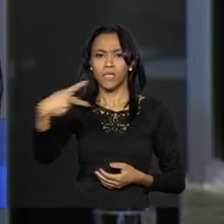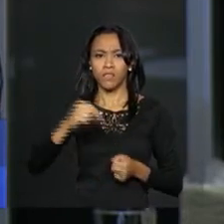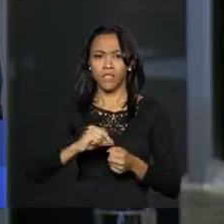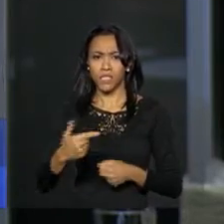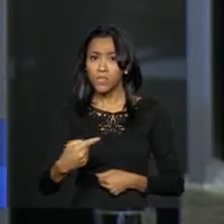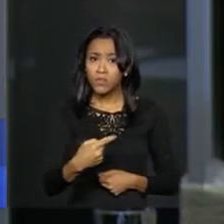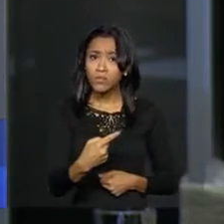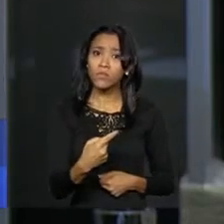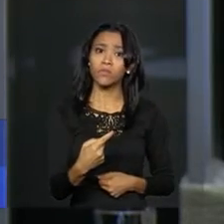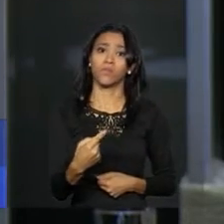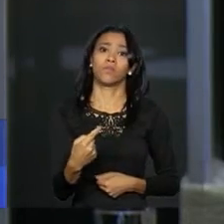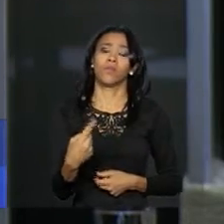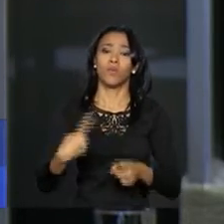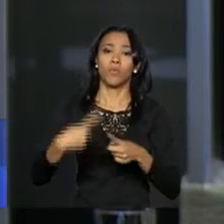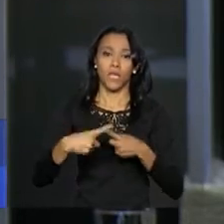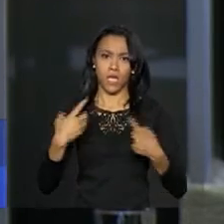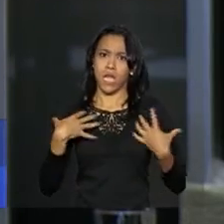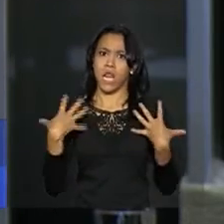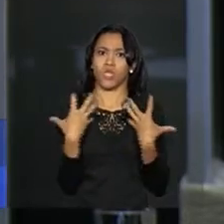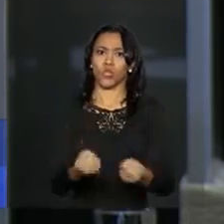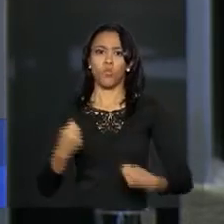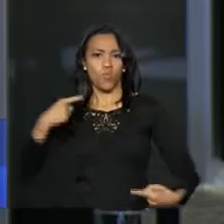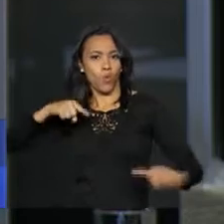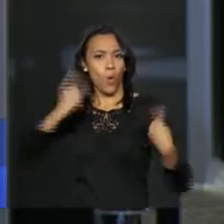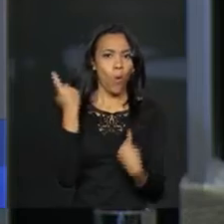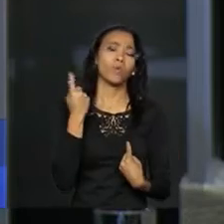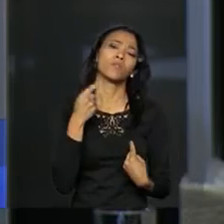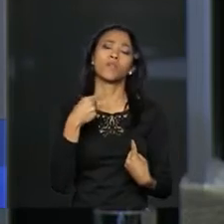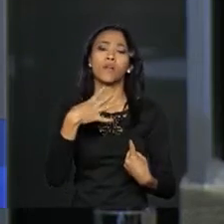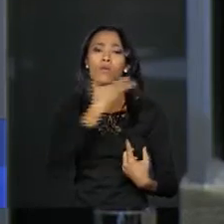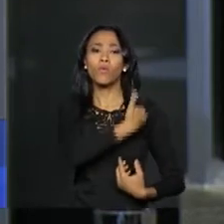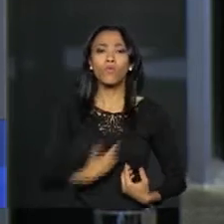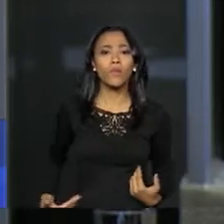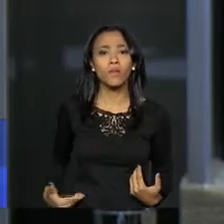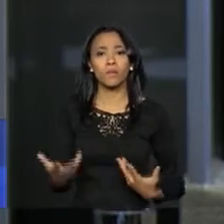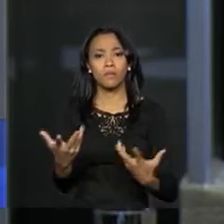isso, porque ele assume uma posição, comanda uma posição